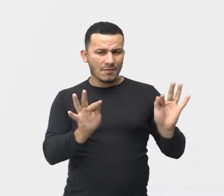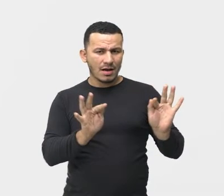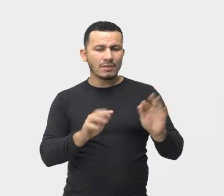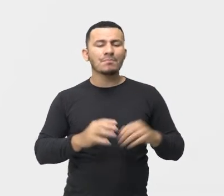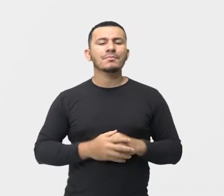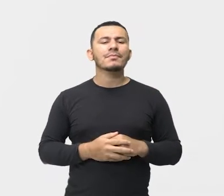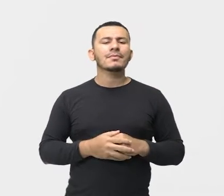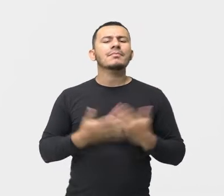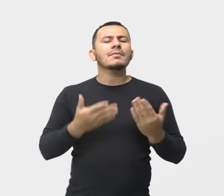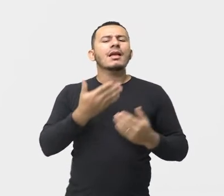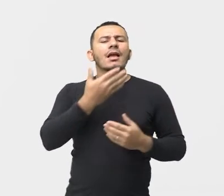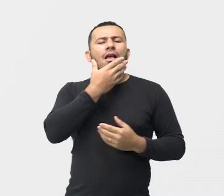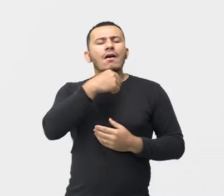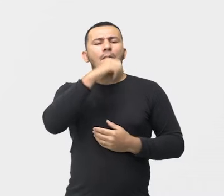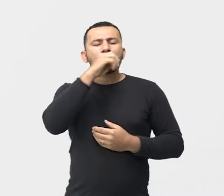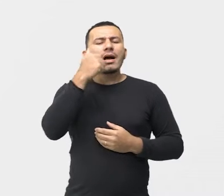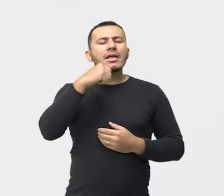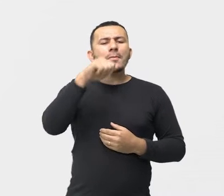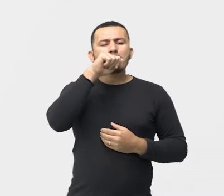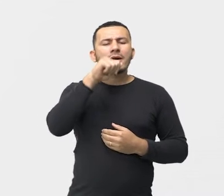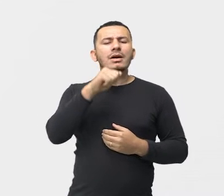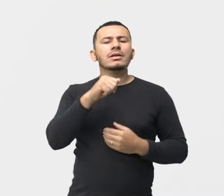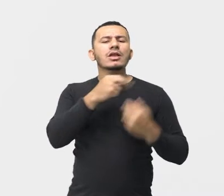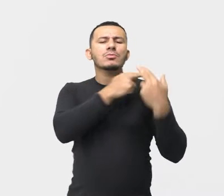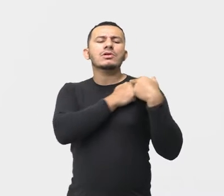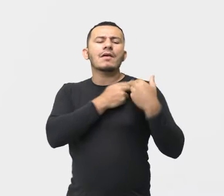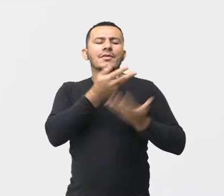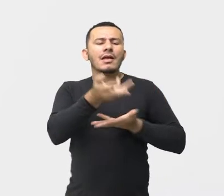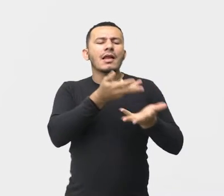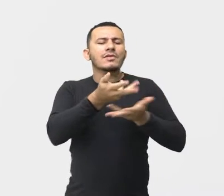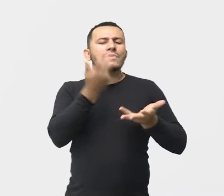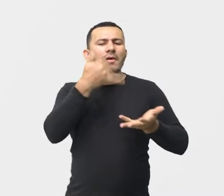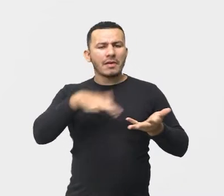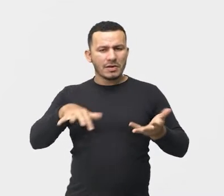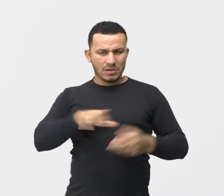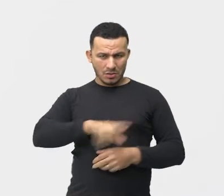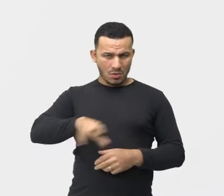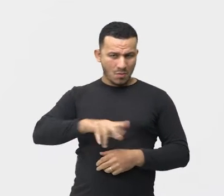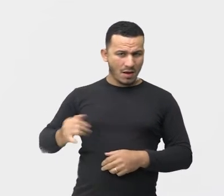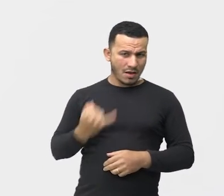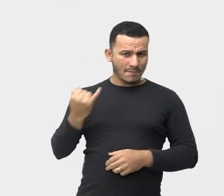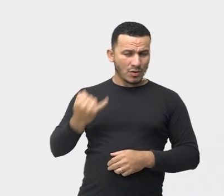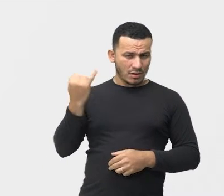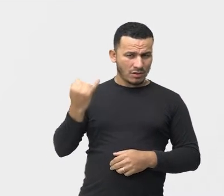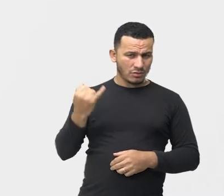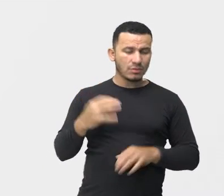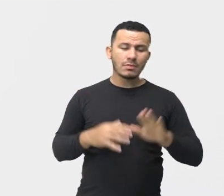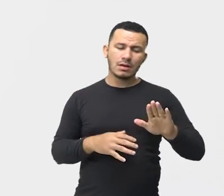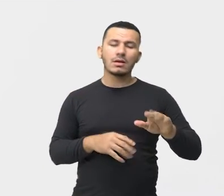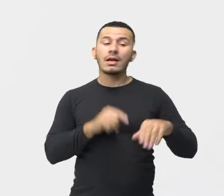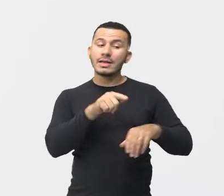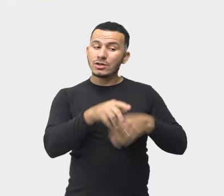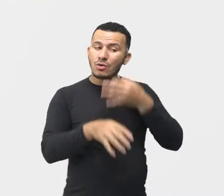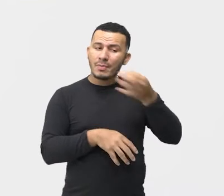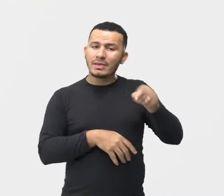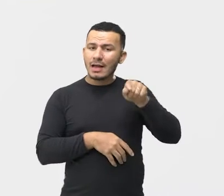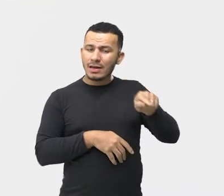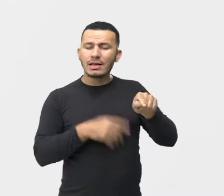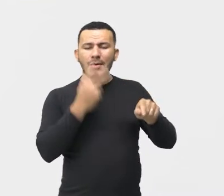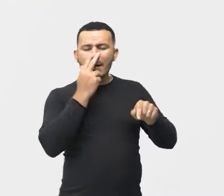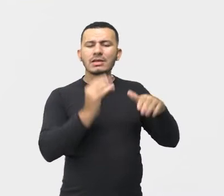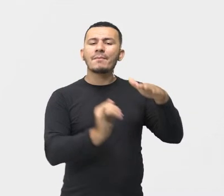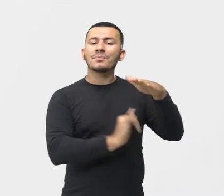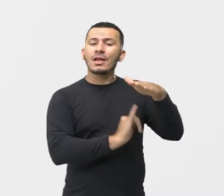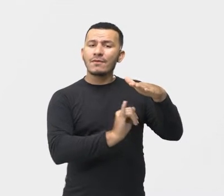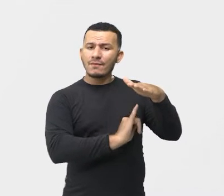e o papel dos pais interagindo com a criança não conta? Ele é mais informal, porque ele já vai